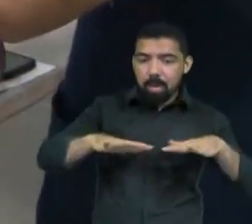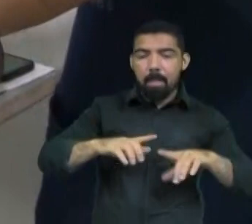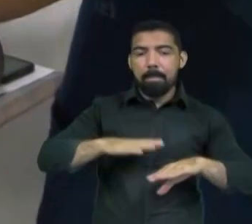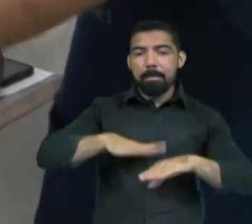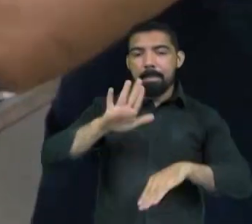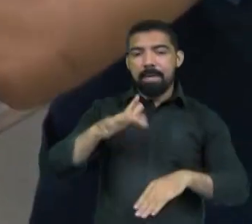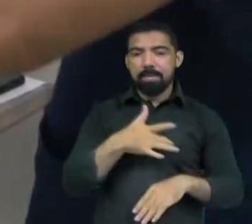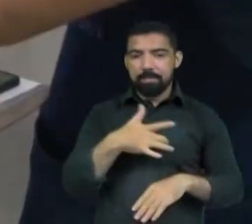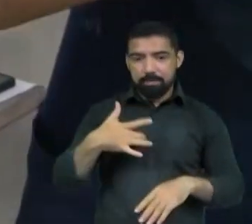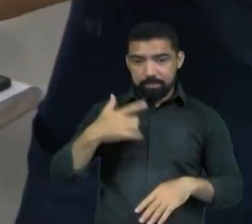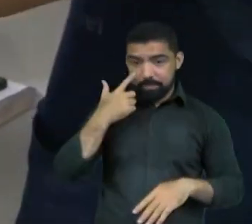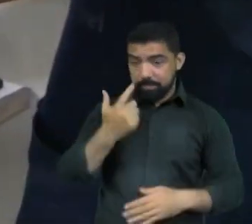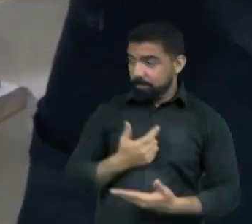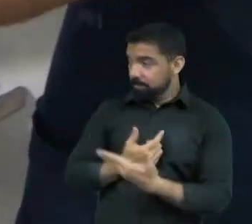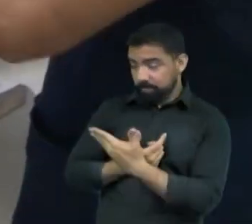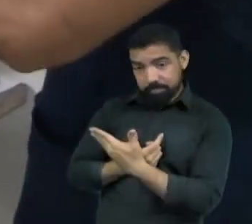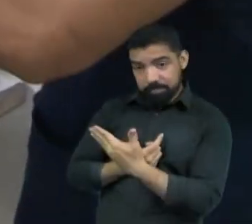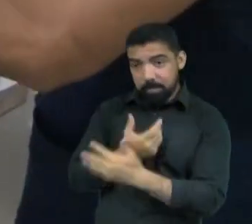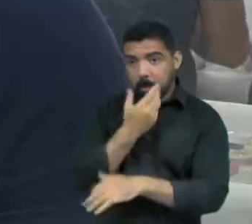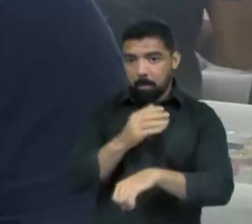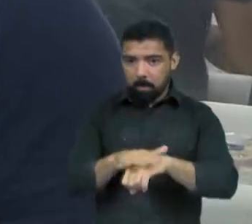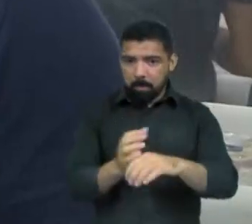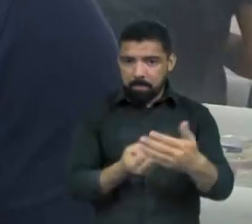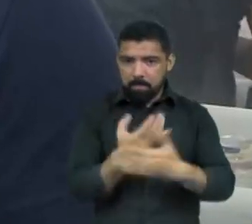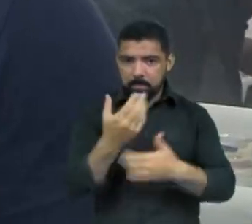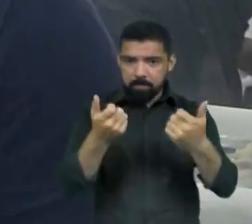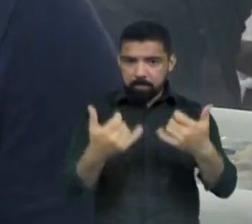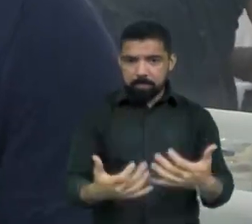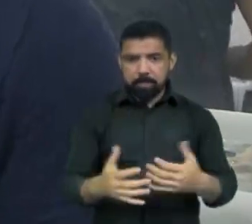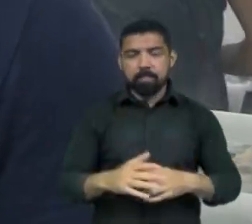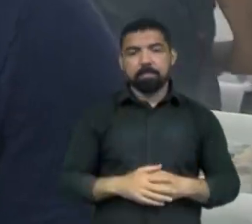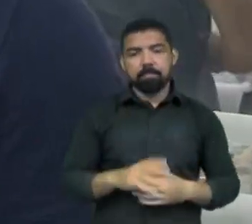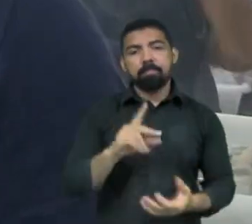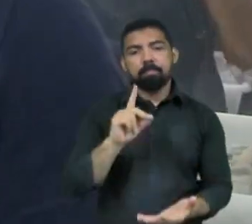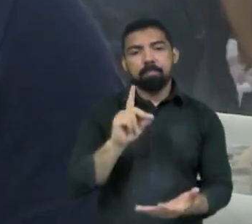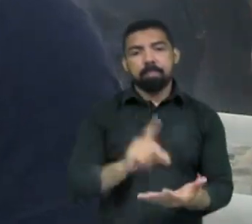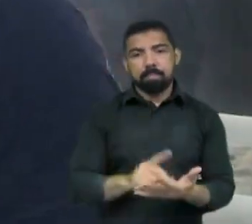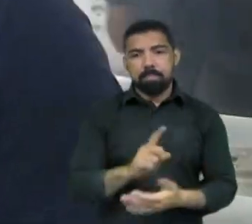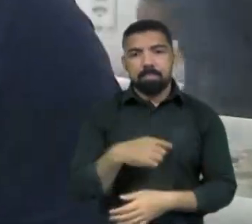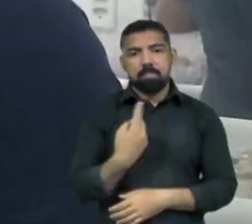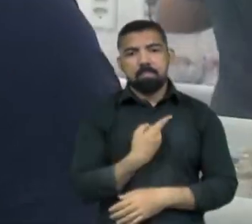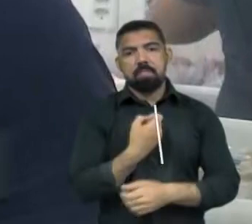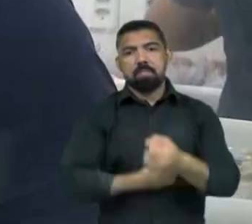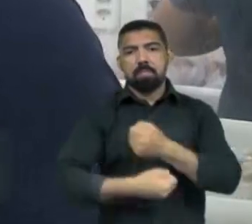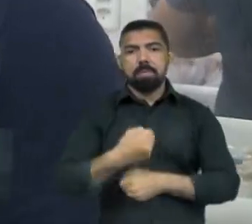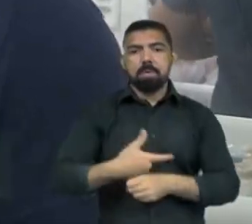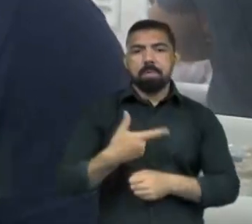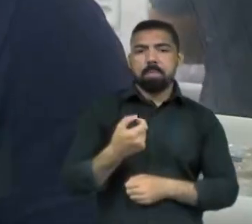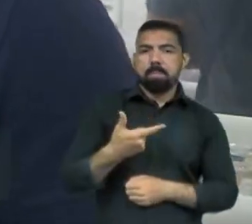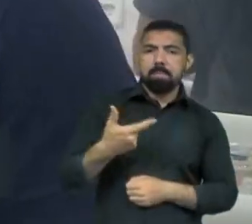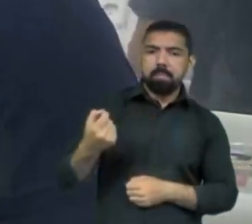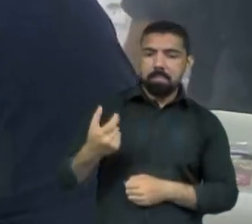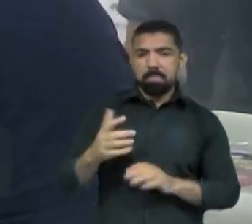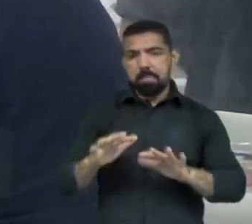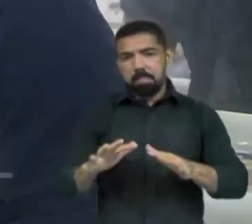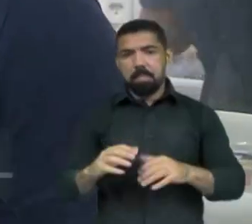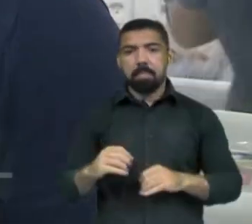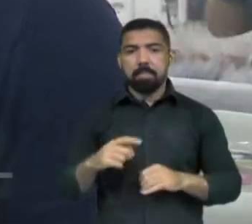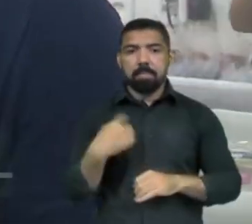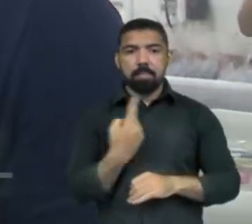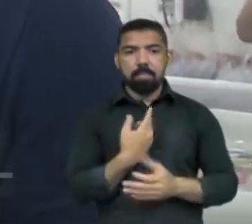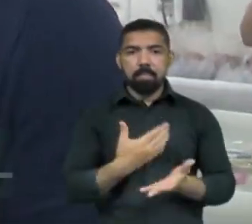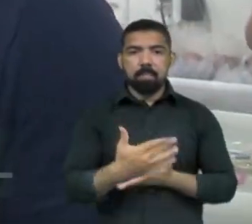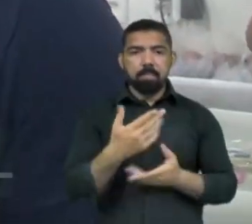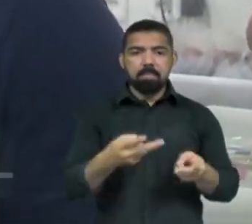dessa ração natural falou sobre a iniciativa. A gente realmente, desde 2019, 2020, começou a gente